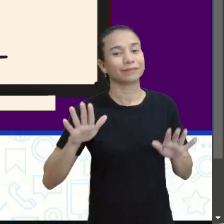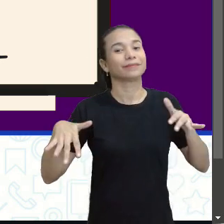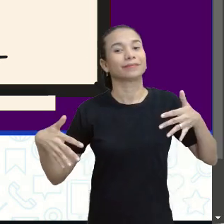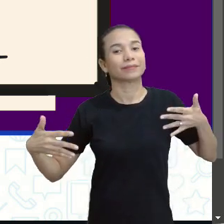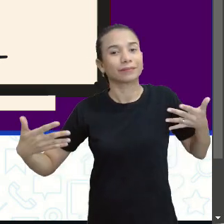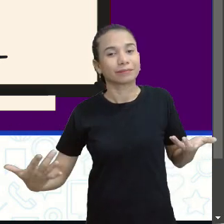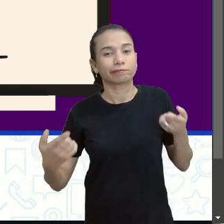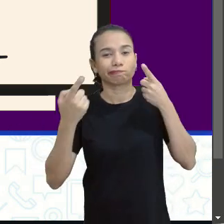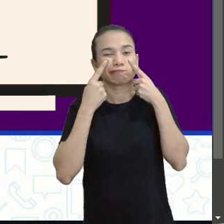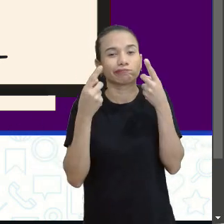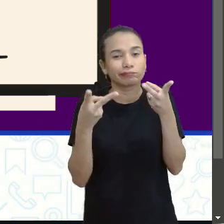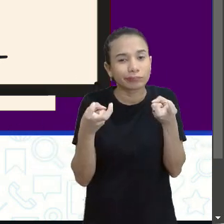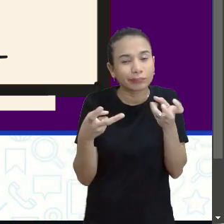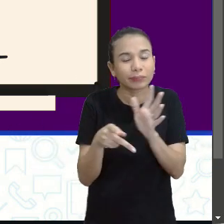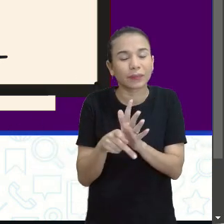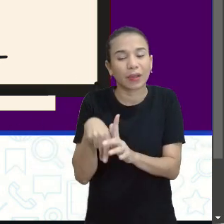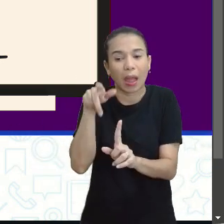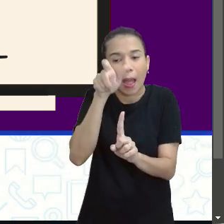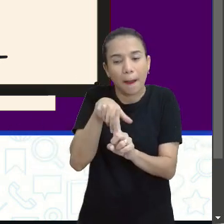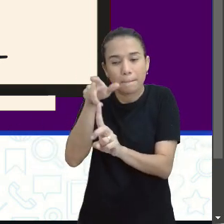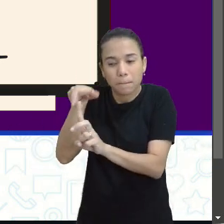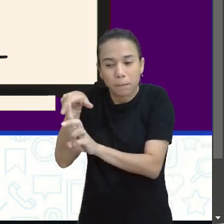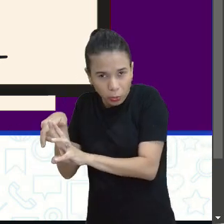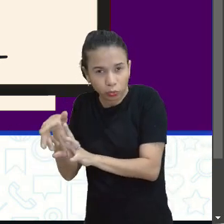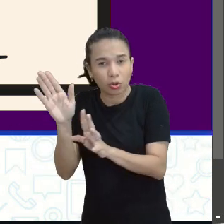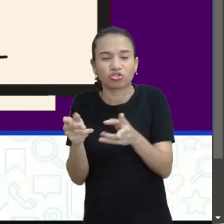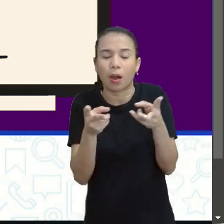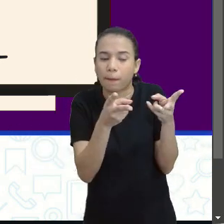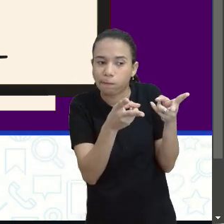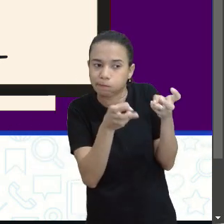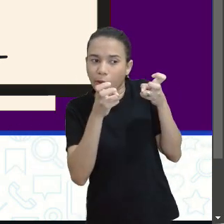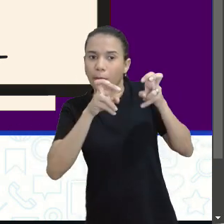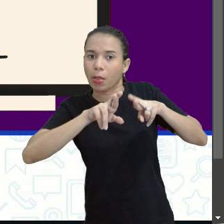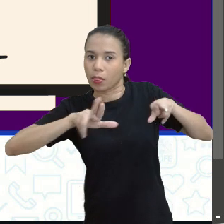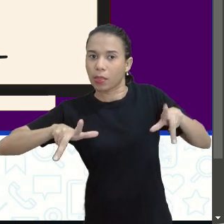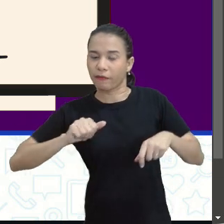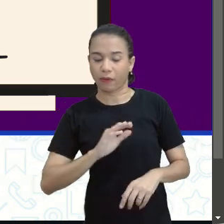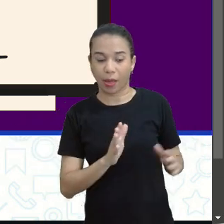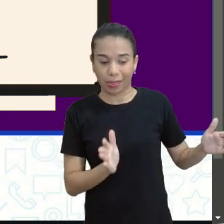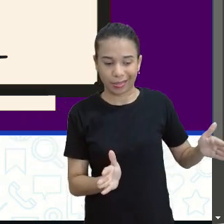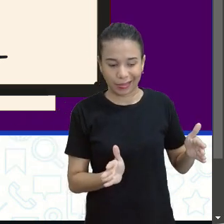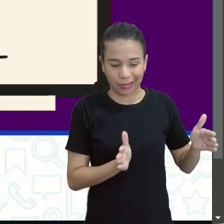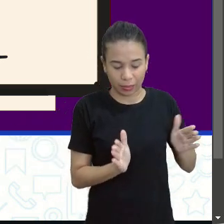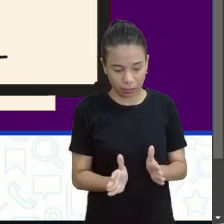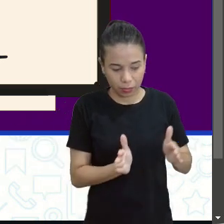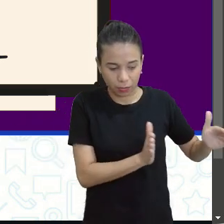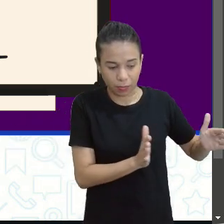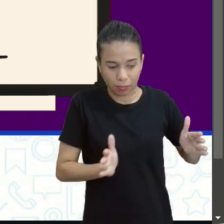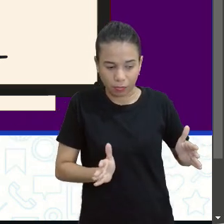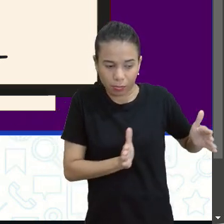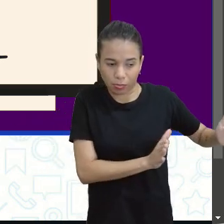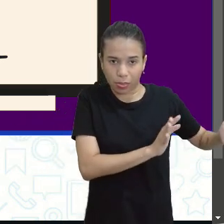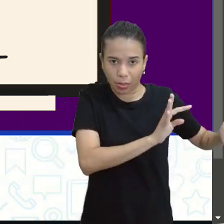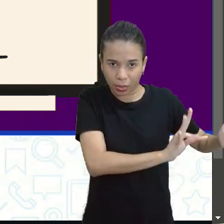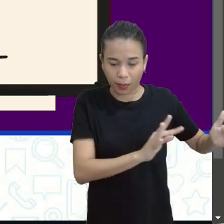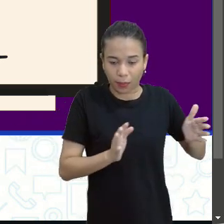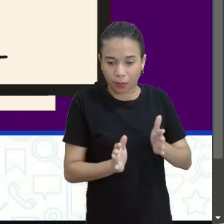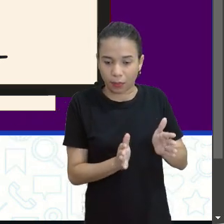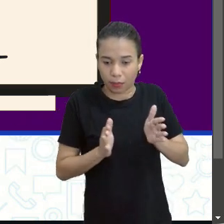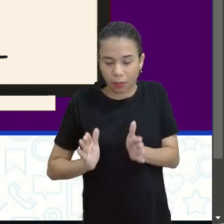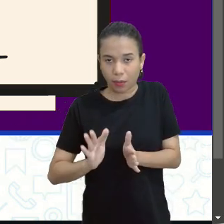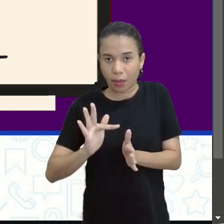Então, vejam que os atletas eles já vão ser identificados de formas diferentes e que já fazem com que você consiga dizer assim,